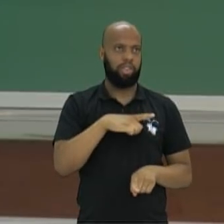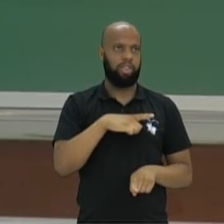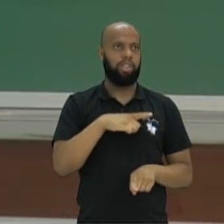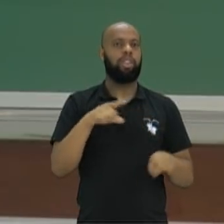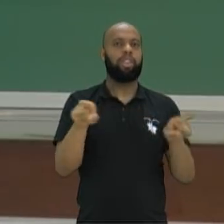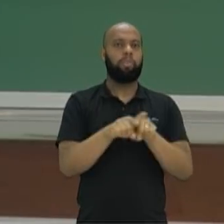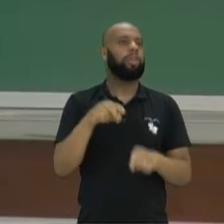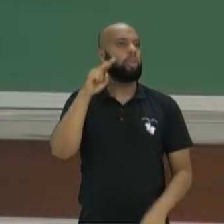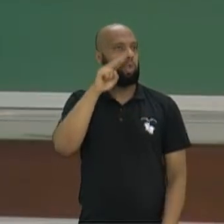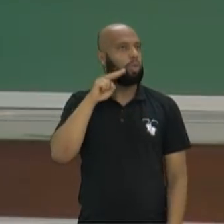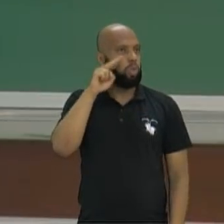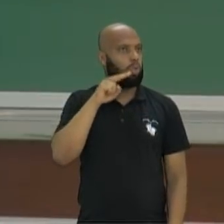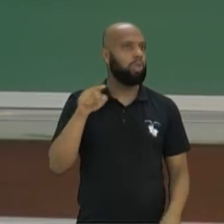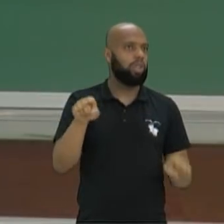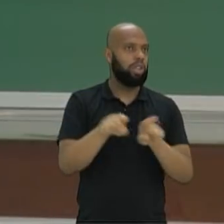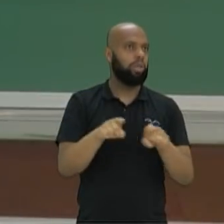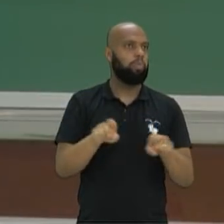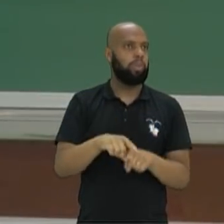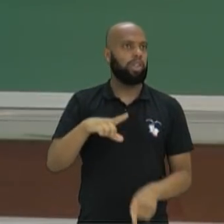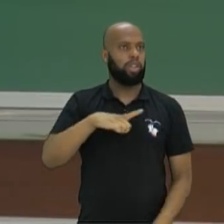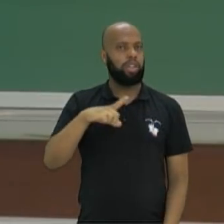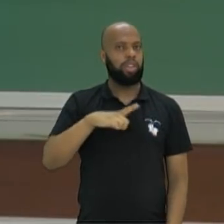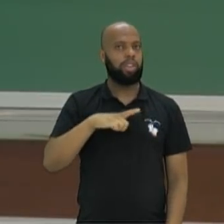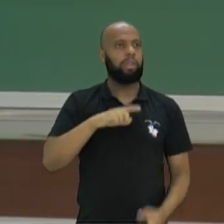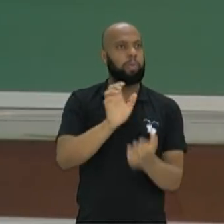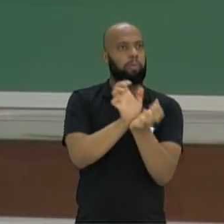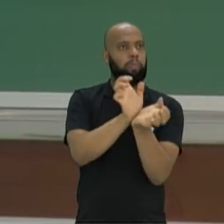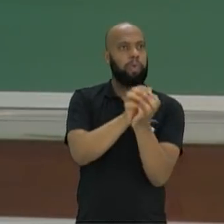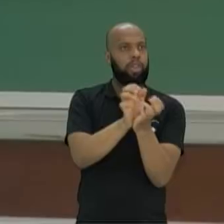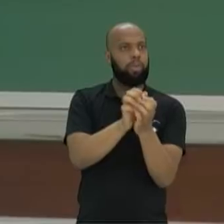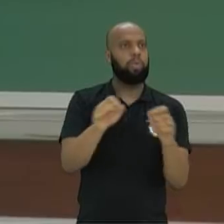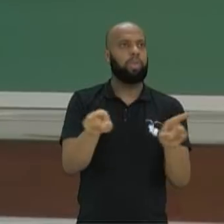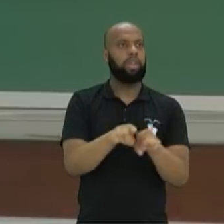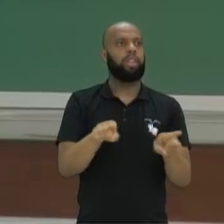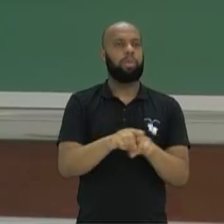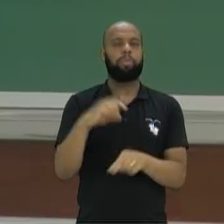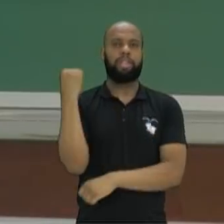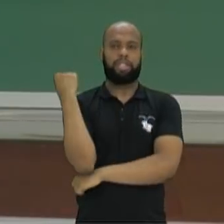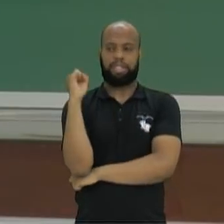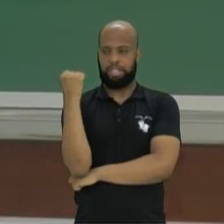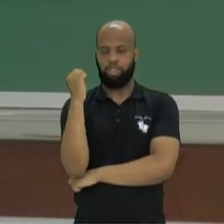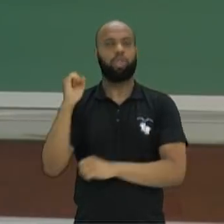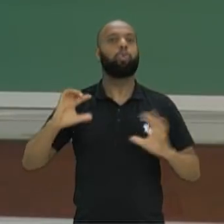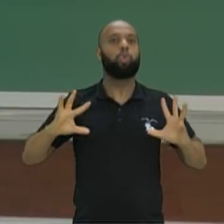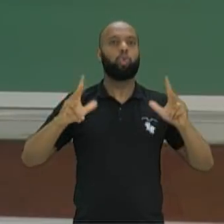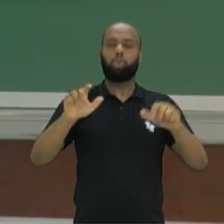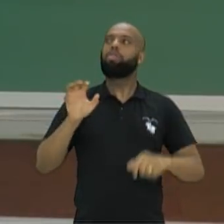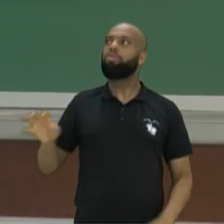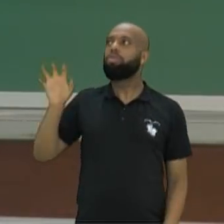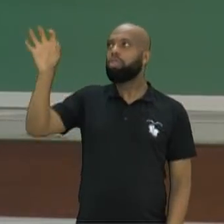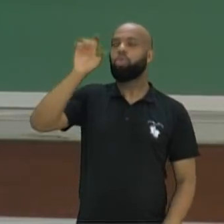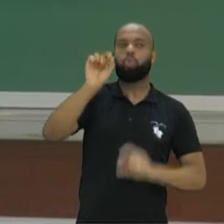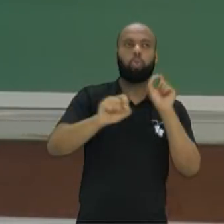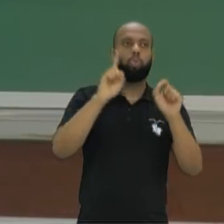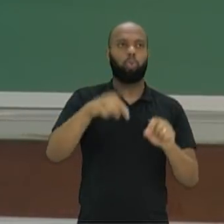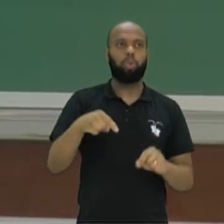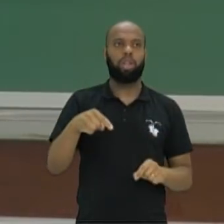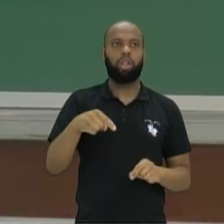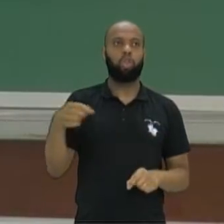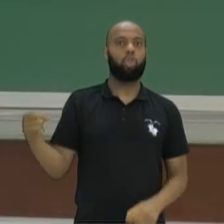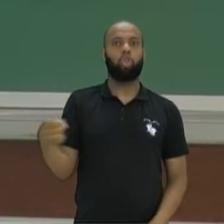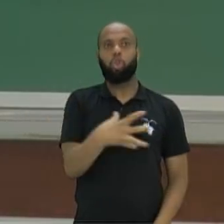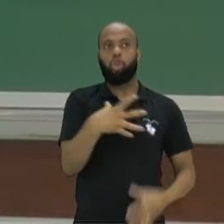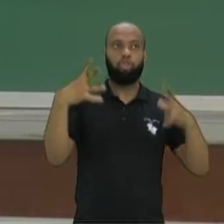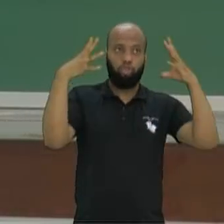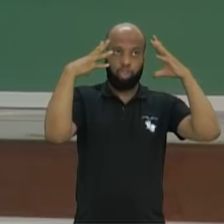Rio Grande do Norte, que mais aqui? Pernambuco, Sergipe, toda essa região nós chamamos então, olha, é